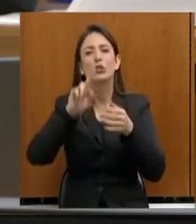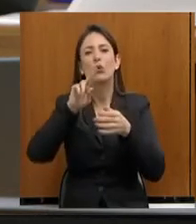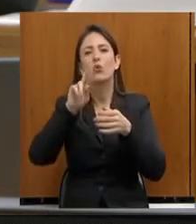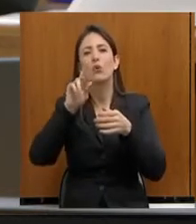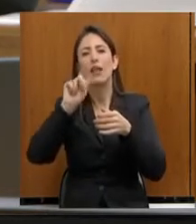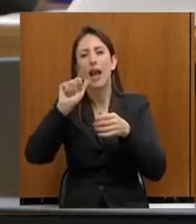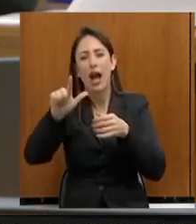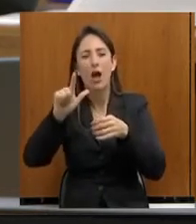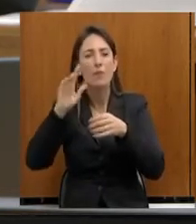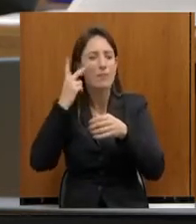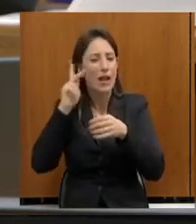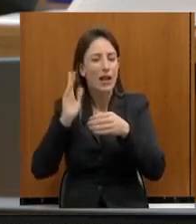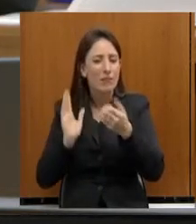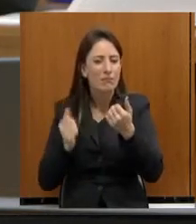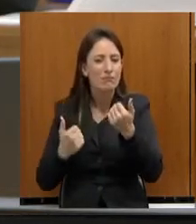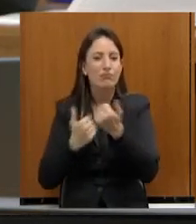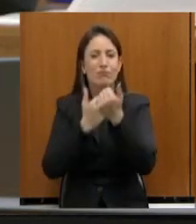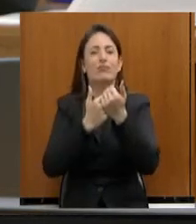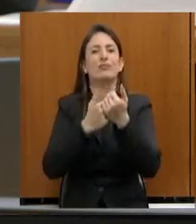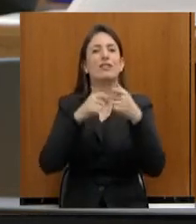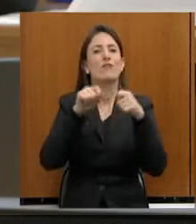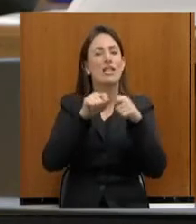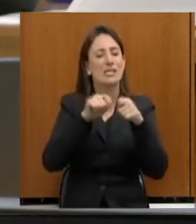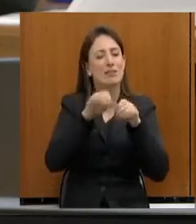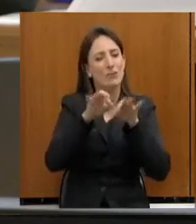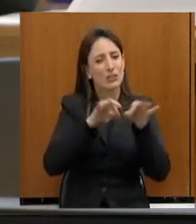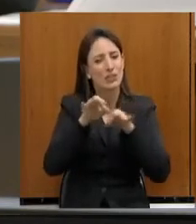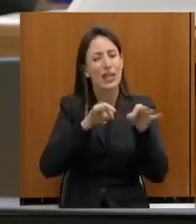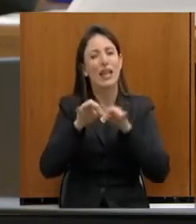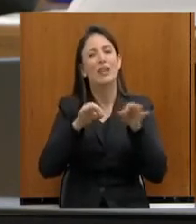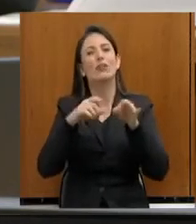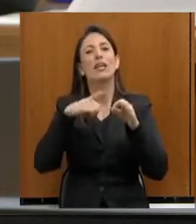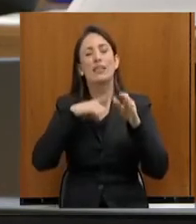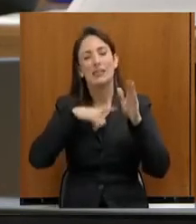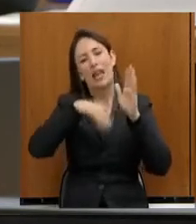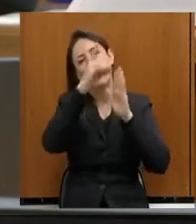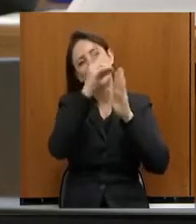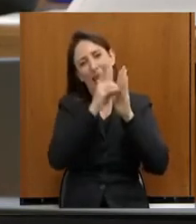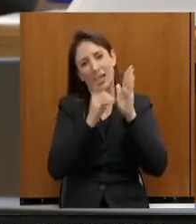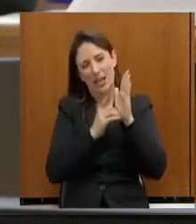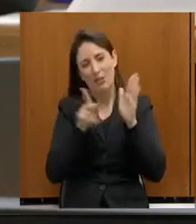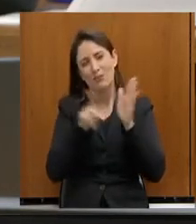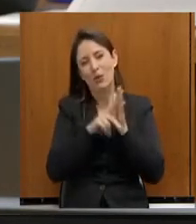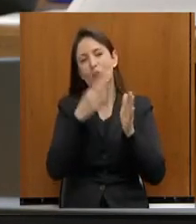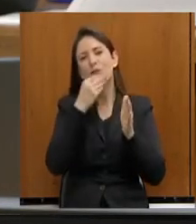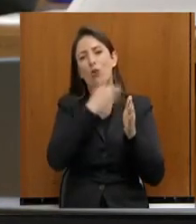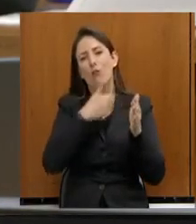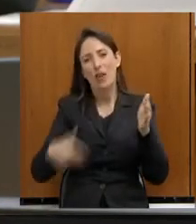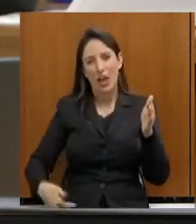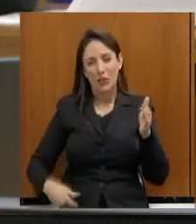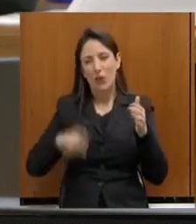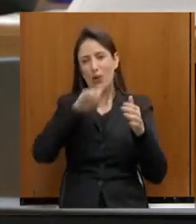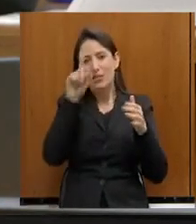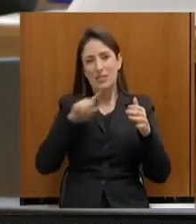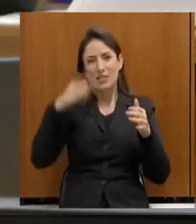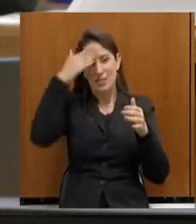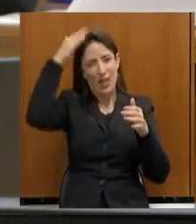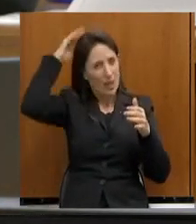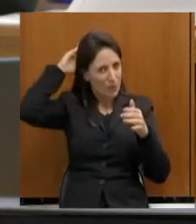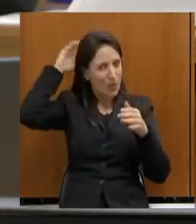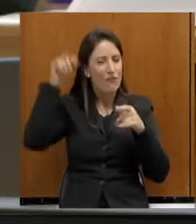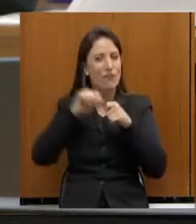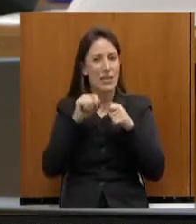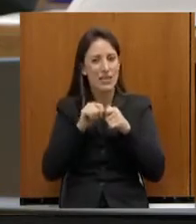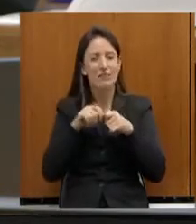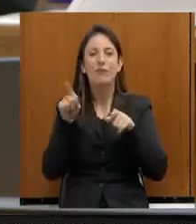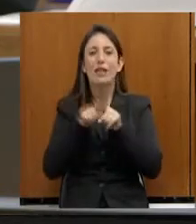então estação do plano de segurança aí que ela é reforçada por esse decreto editado pelo Governador Além disso vamos trabalhar também na